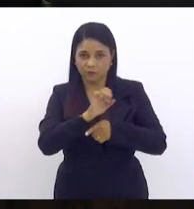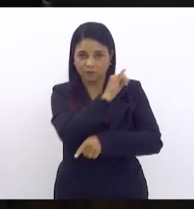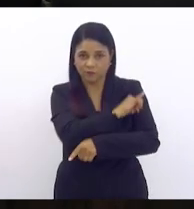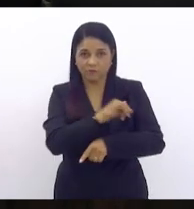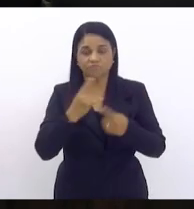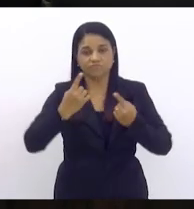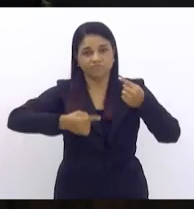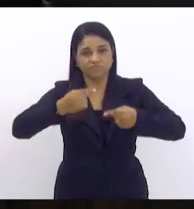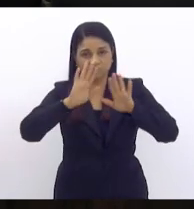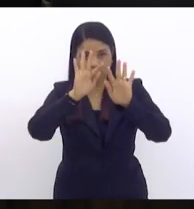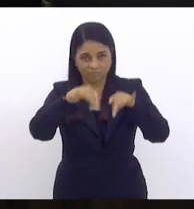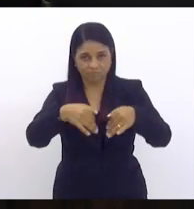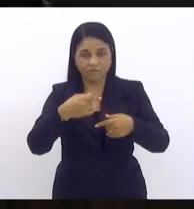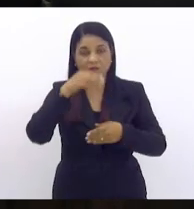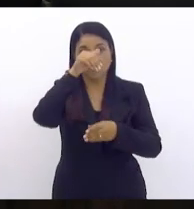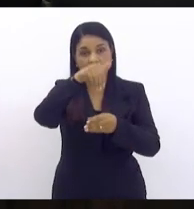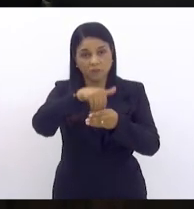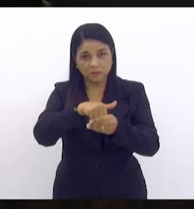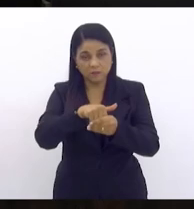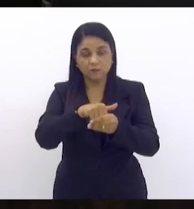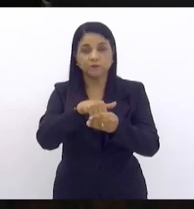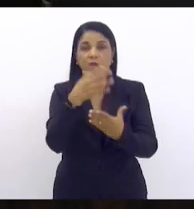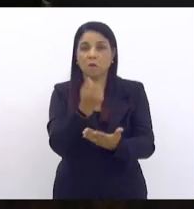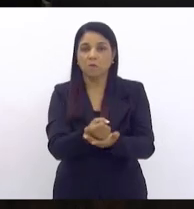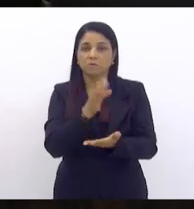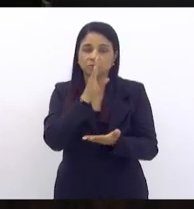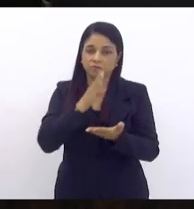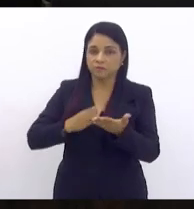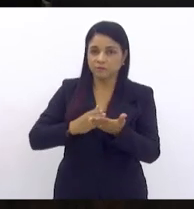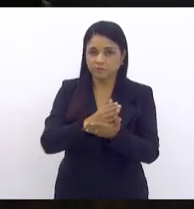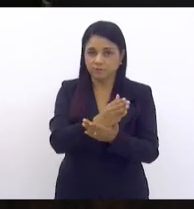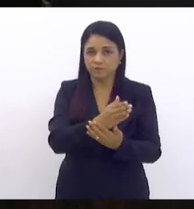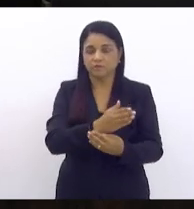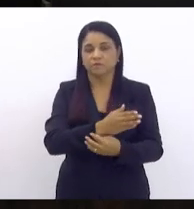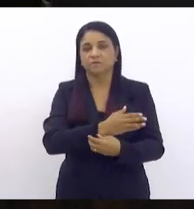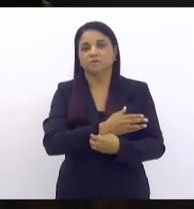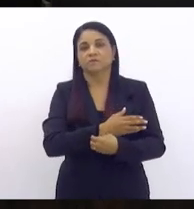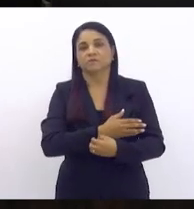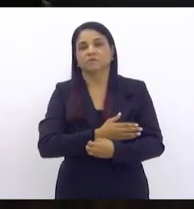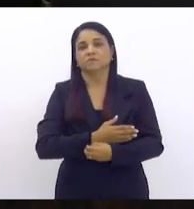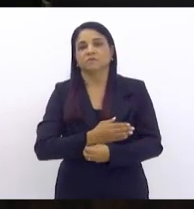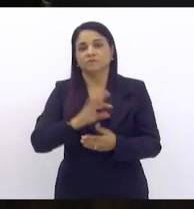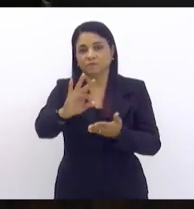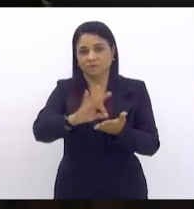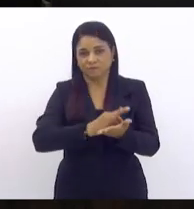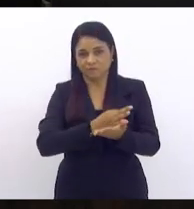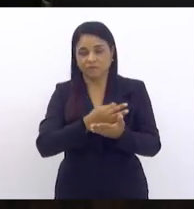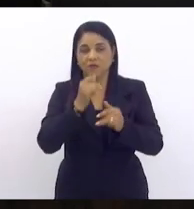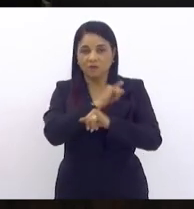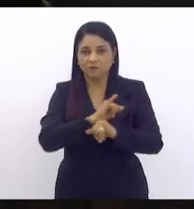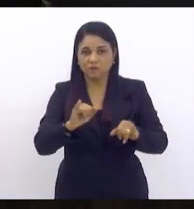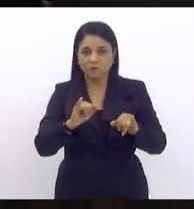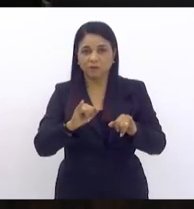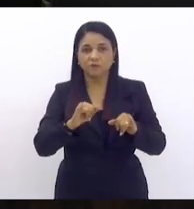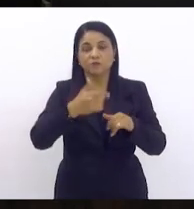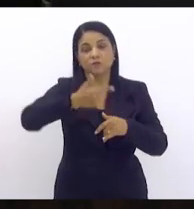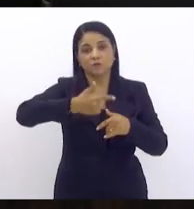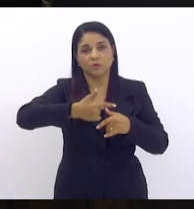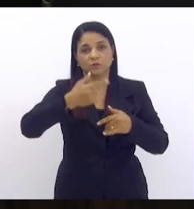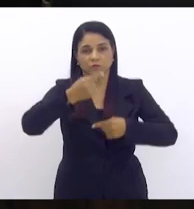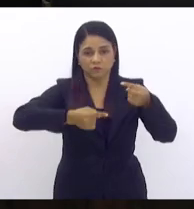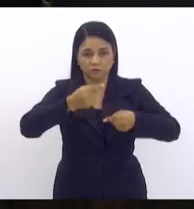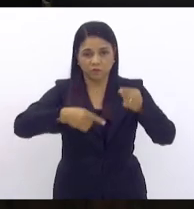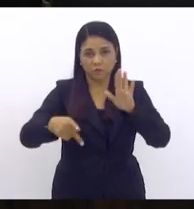encerrada a discussão, em votação. Os senhores que aprovam permaneçam como estão. Aprovado, vai autógrafo. Anuncio. Em segunda